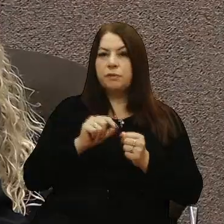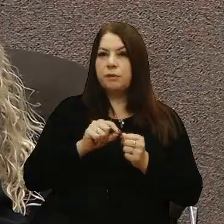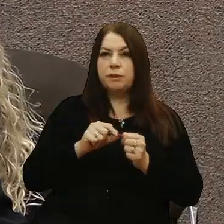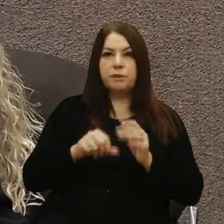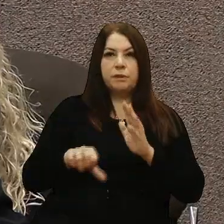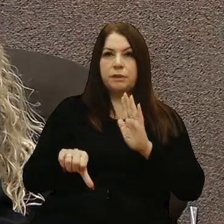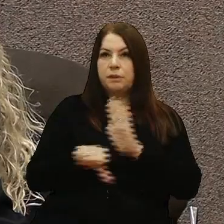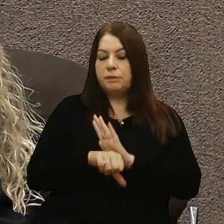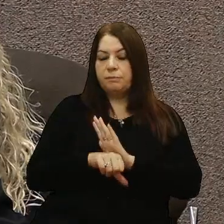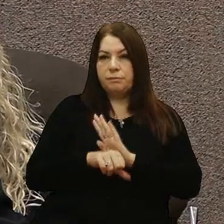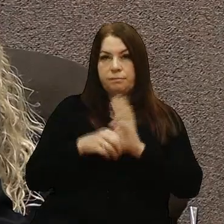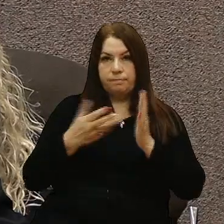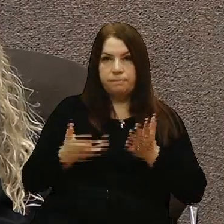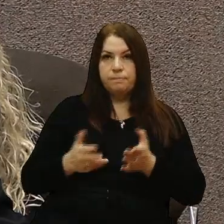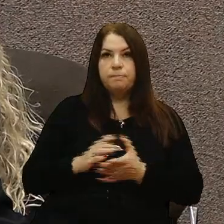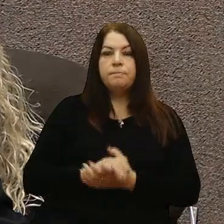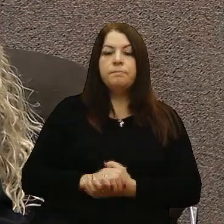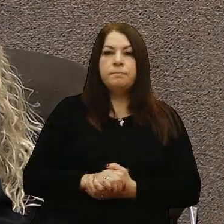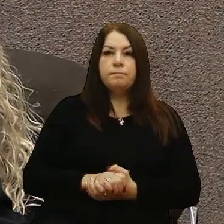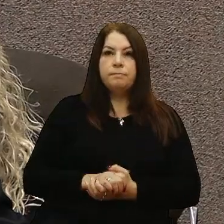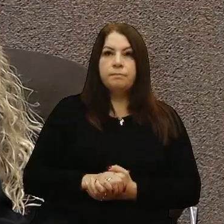crime.